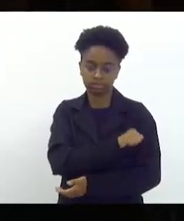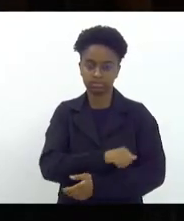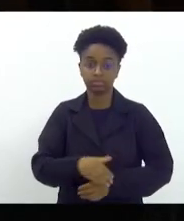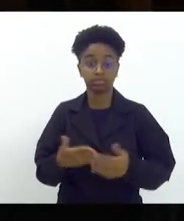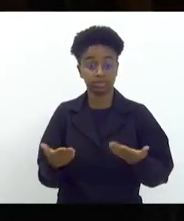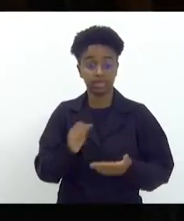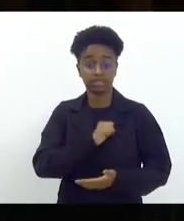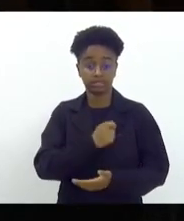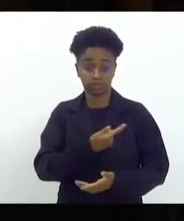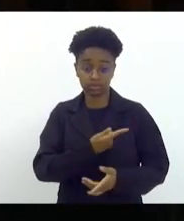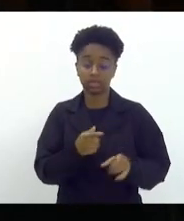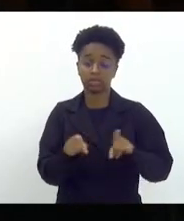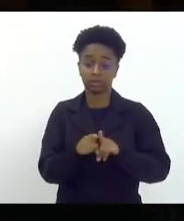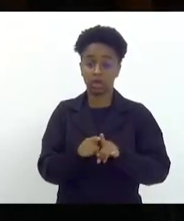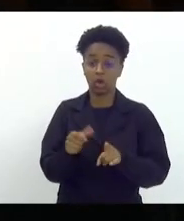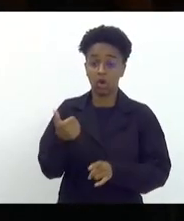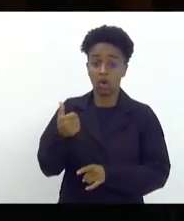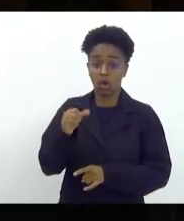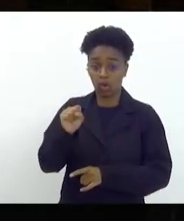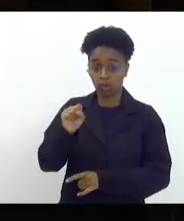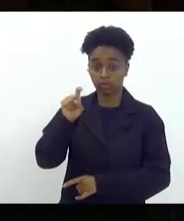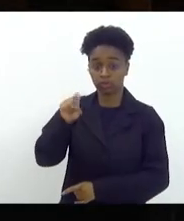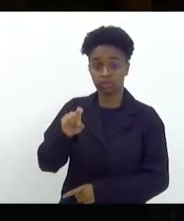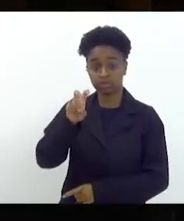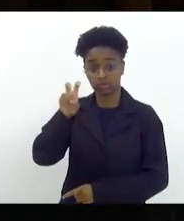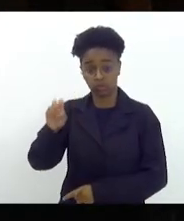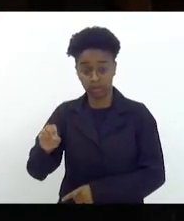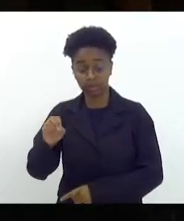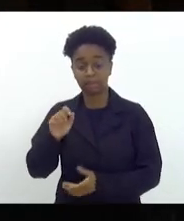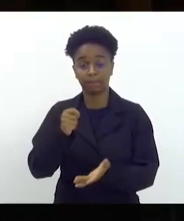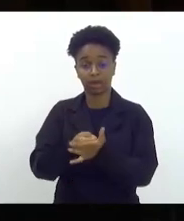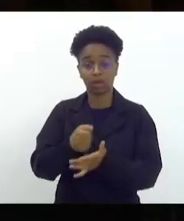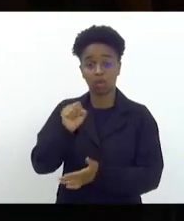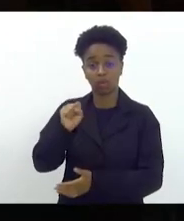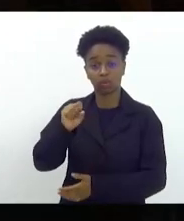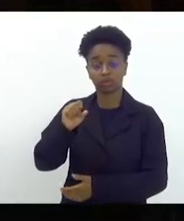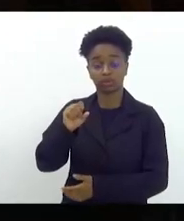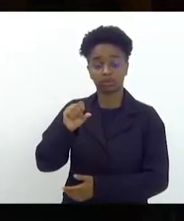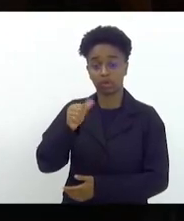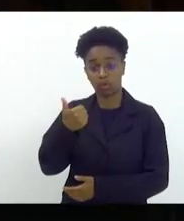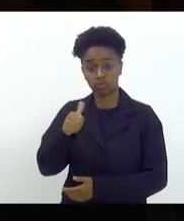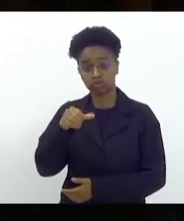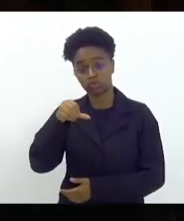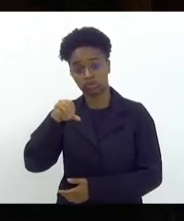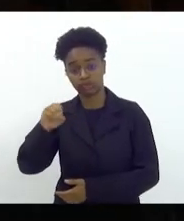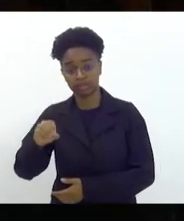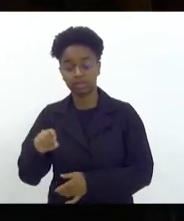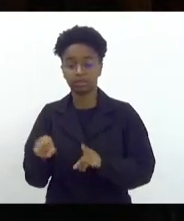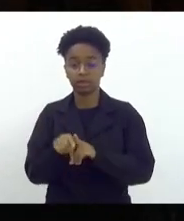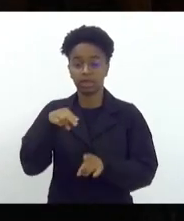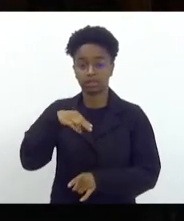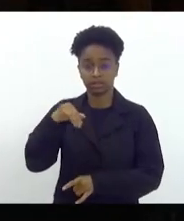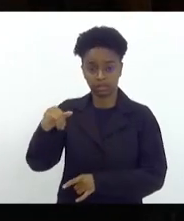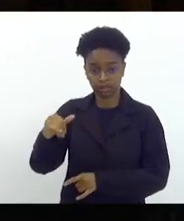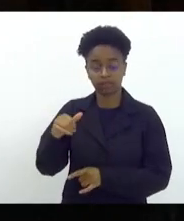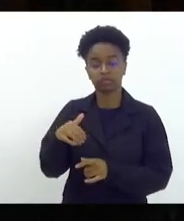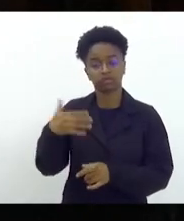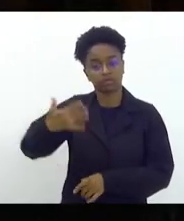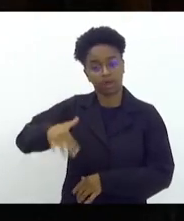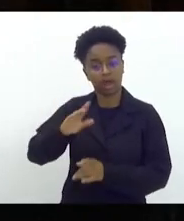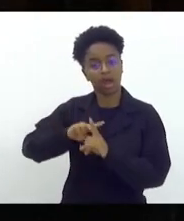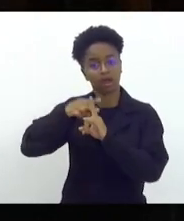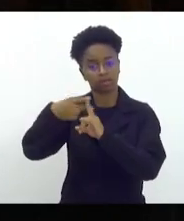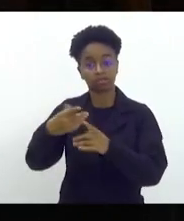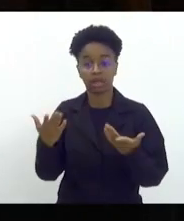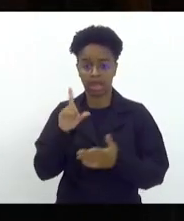de São Gonçalo de 8,50 para 1190 no caso de Nova Iguaçu de r$ 8,55 para 10 e 65 isso é muito